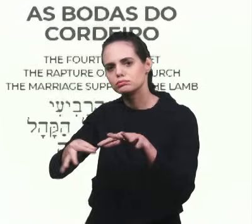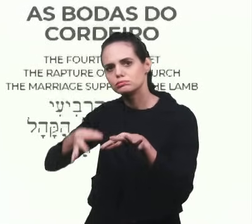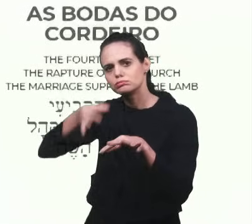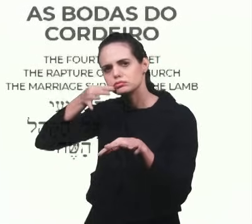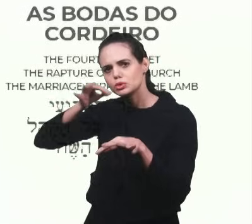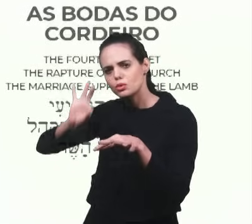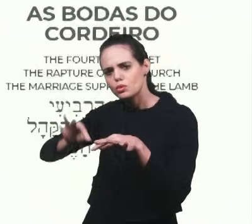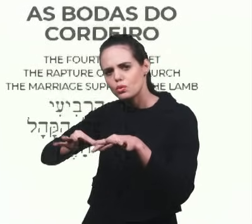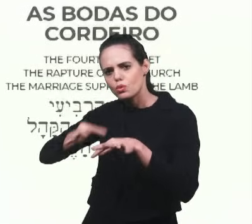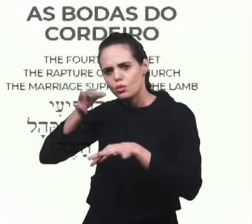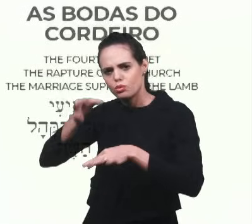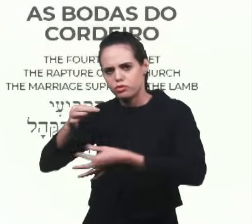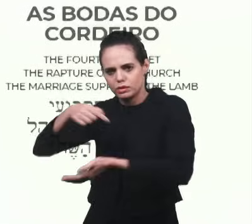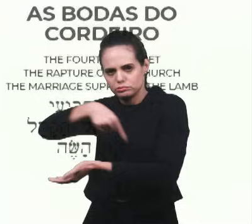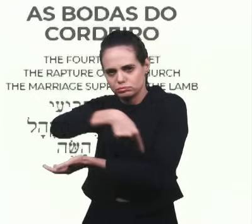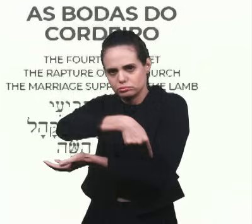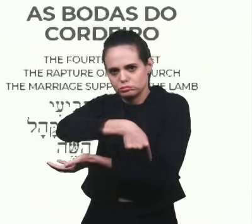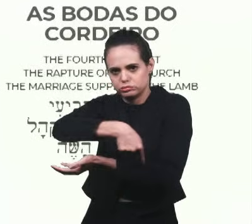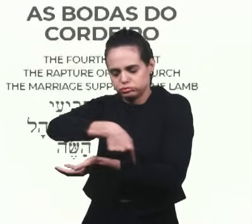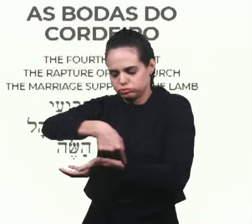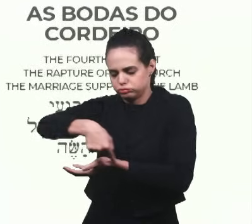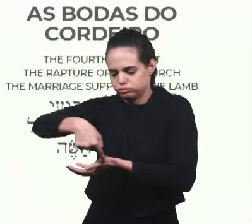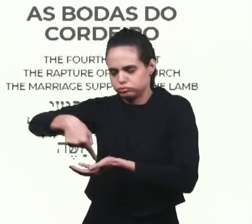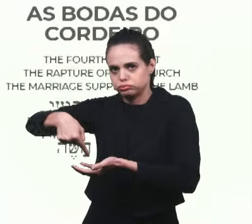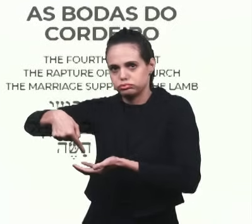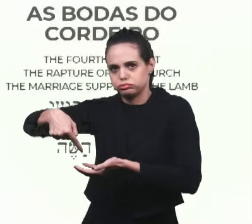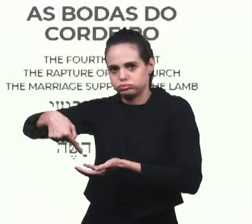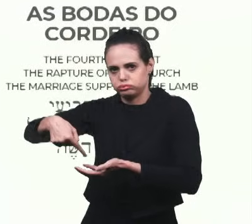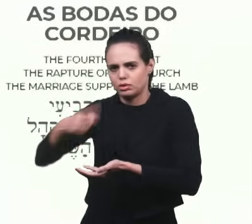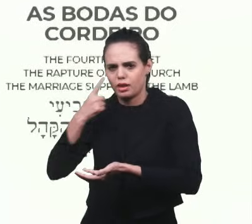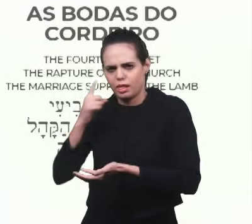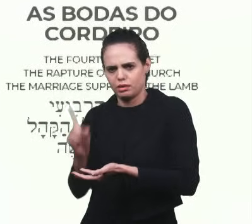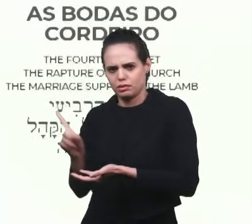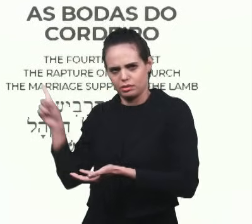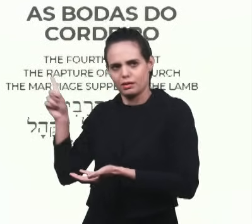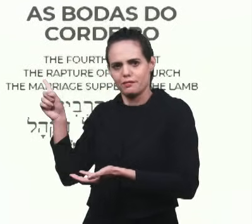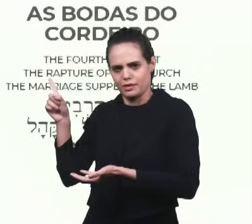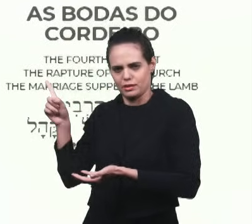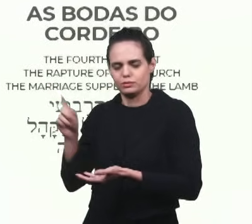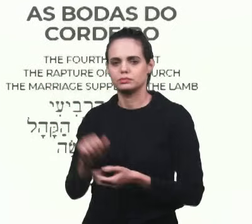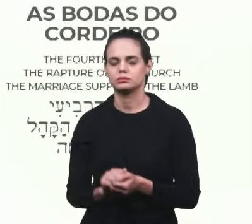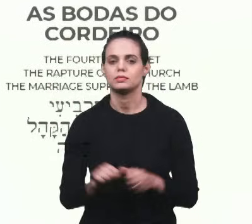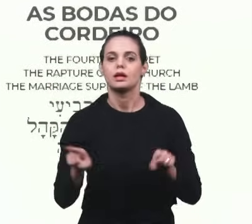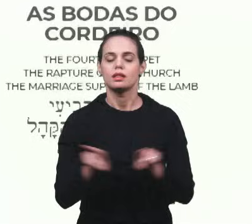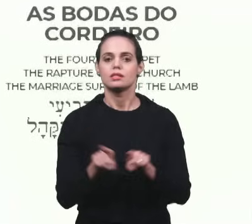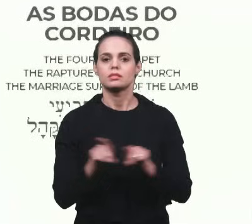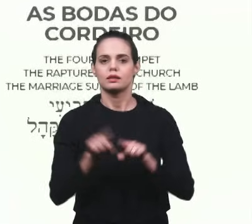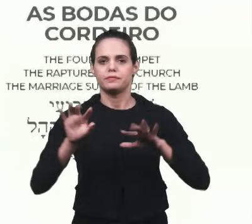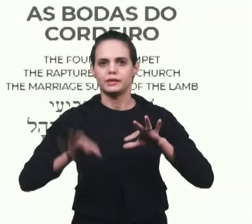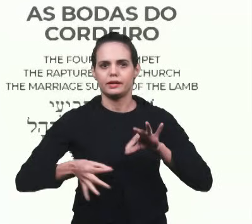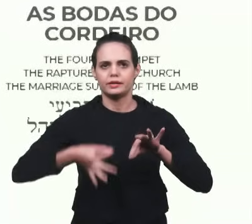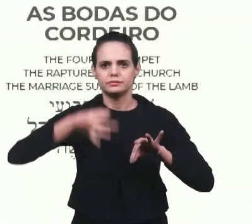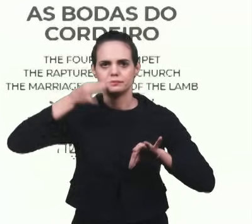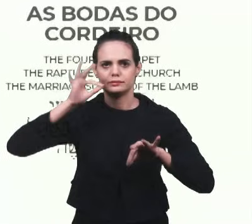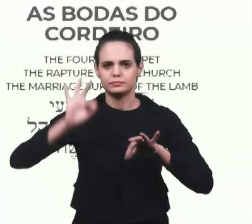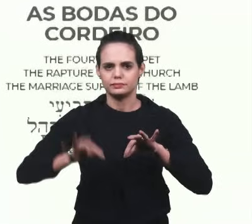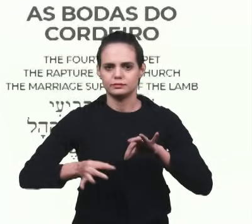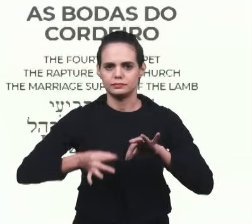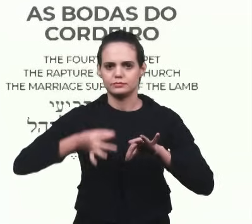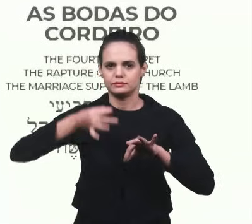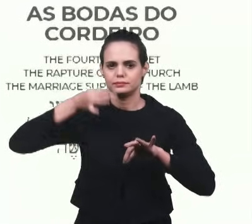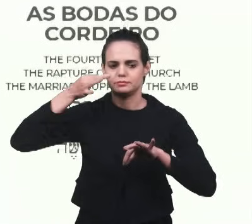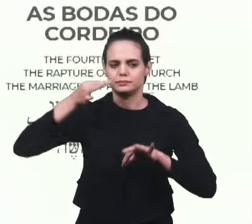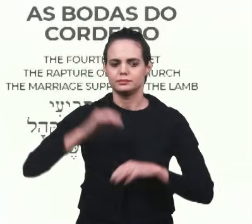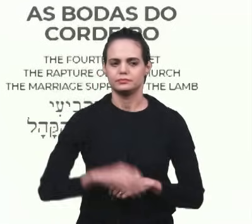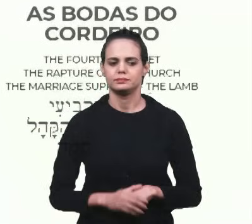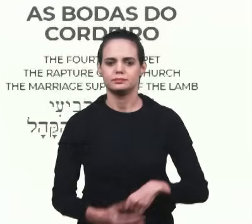a Bíblia no Velho Testamento, quando ela aponta Israel, ela usa a figura da figueira. E para a igreja, já no